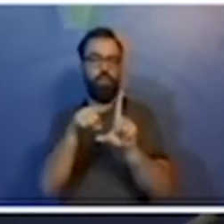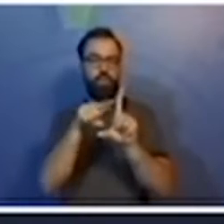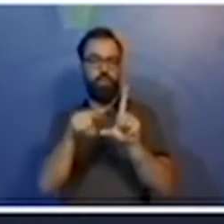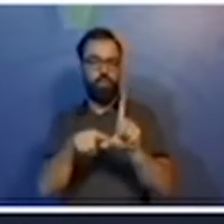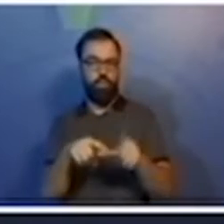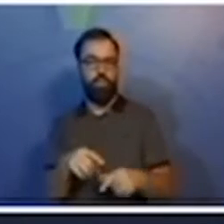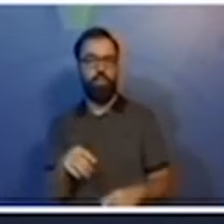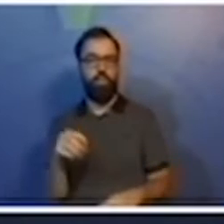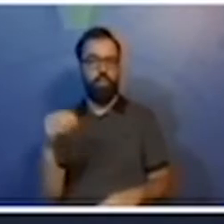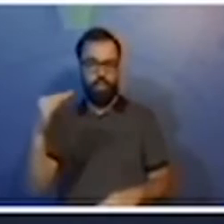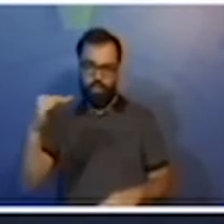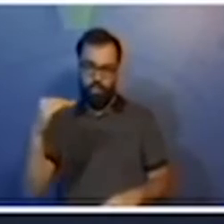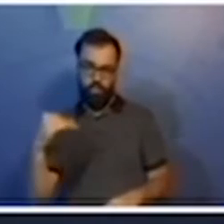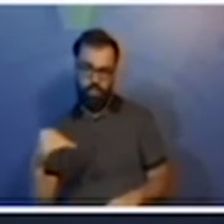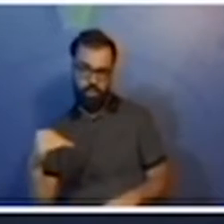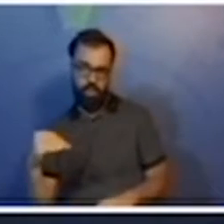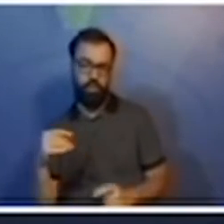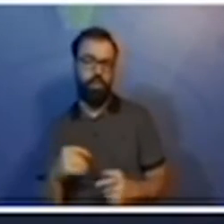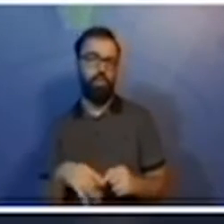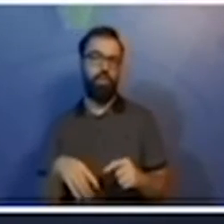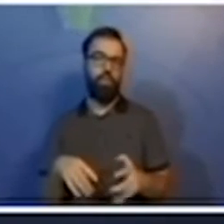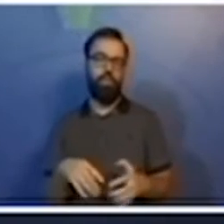ok? Pergunta.